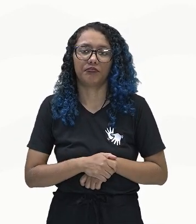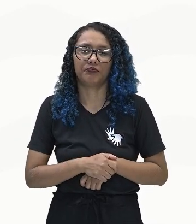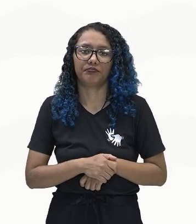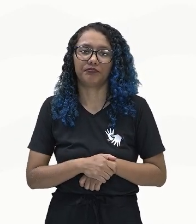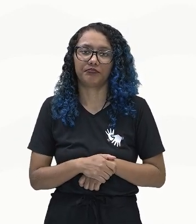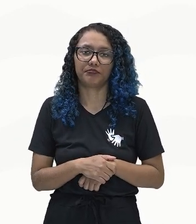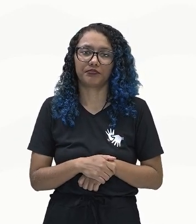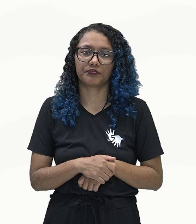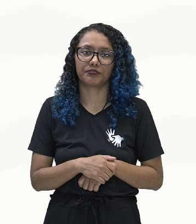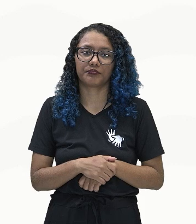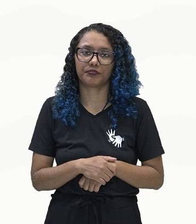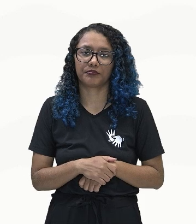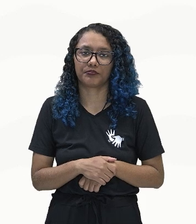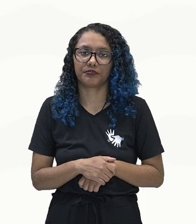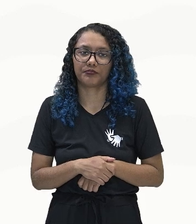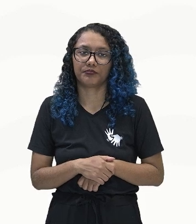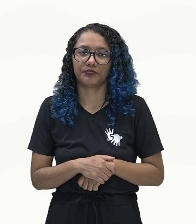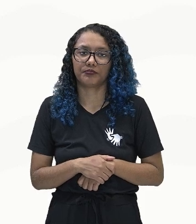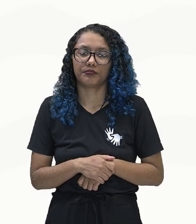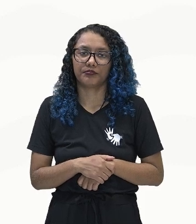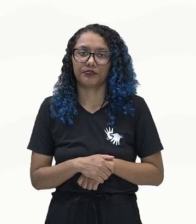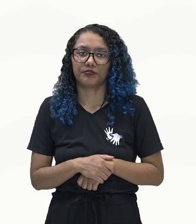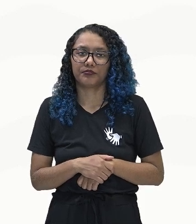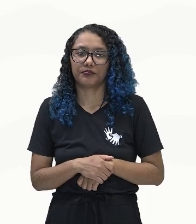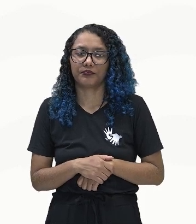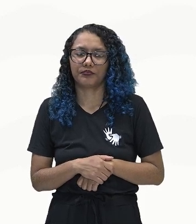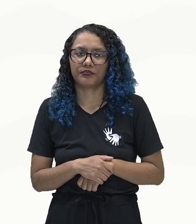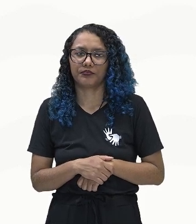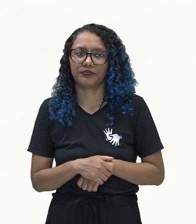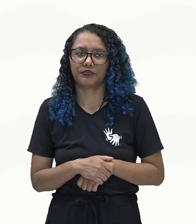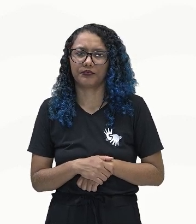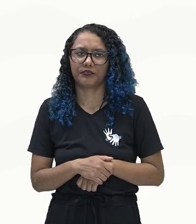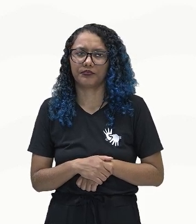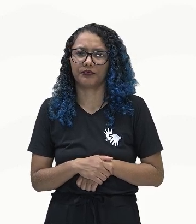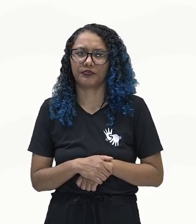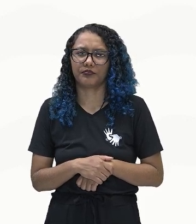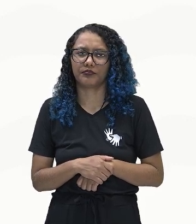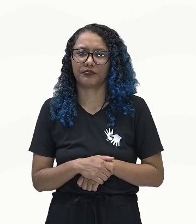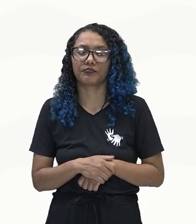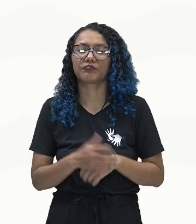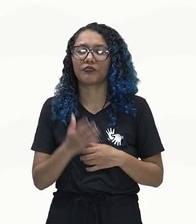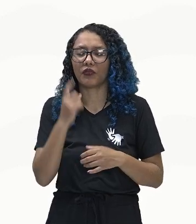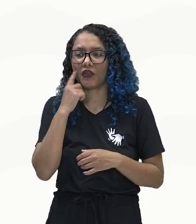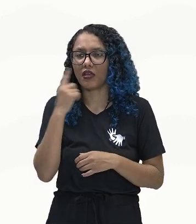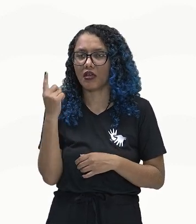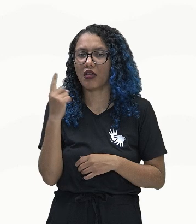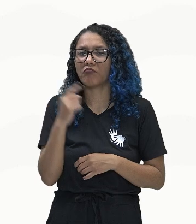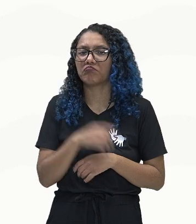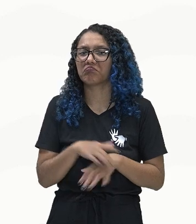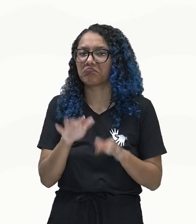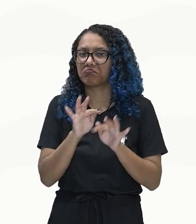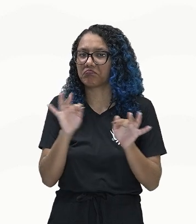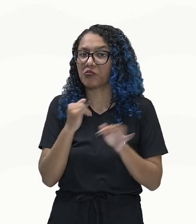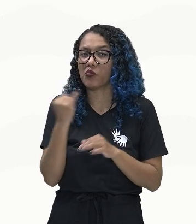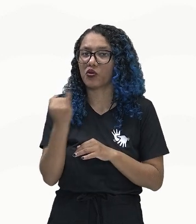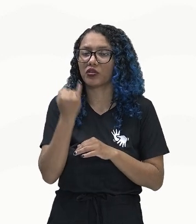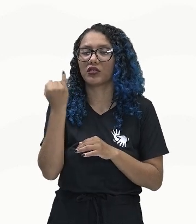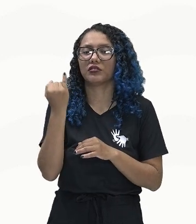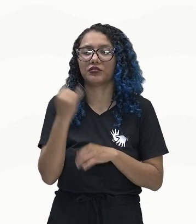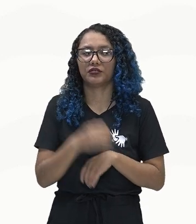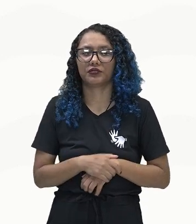forma voluntária, tendo como motor aqui eu acho que é a parte mais importante, né?